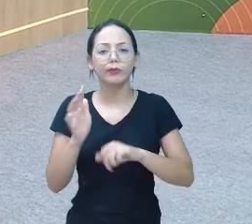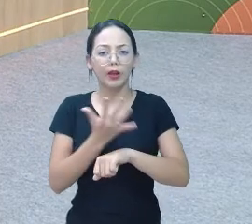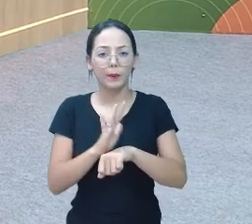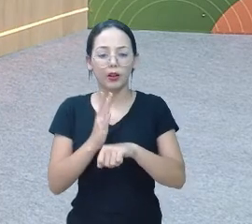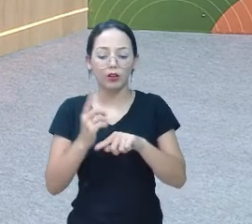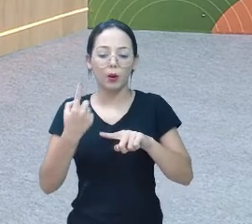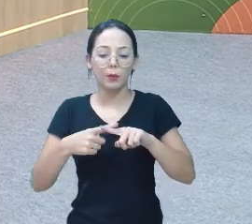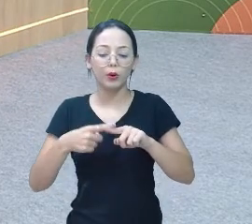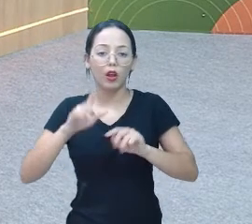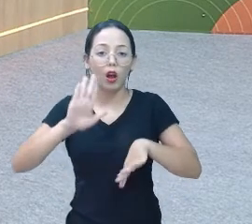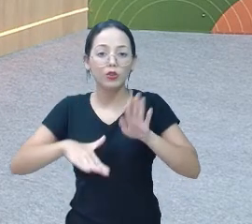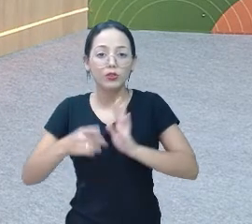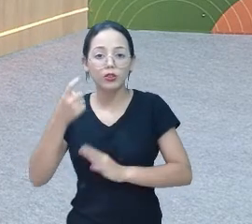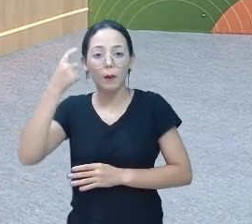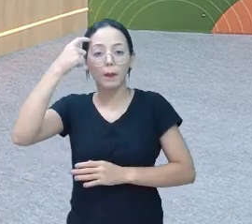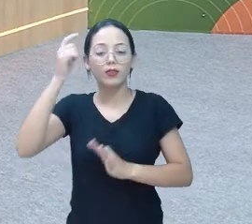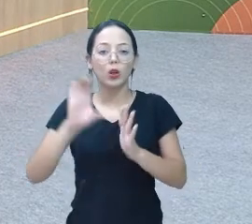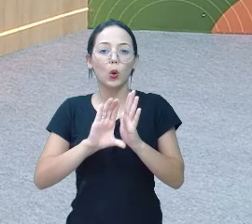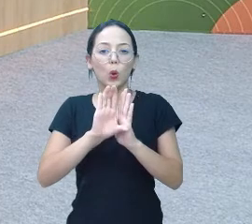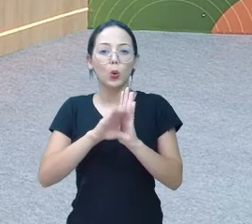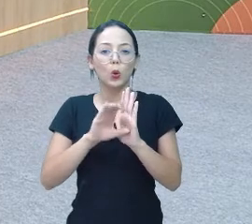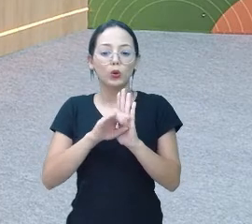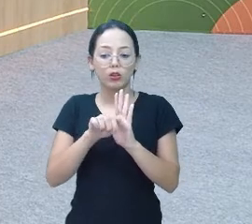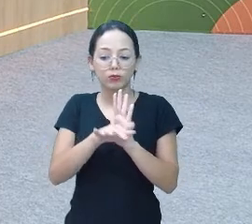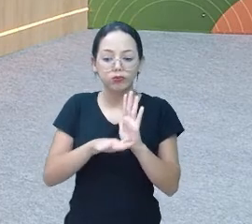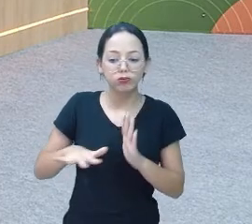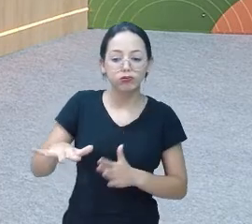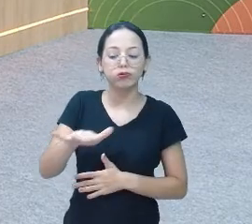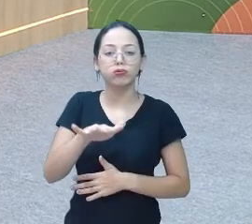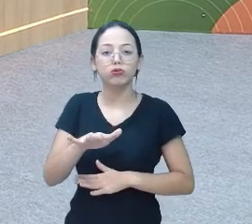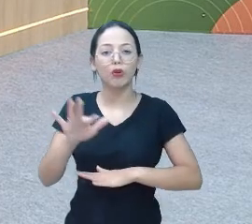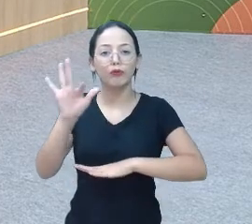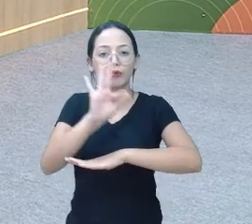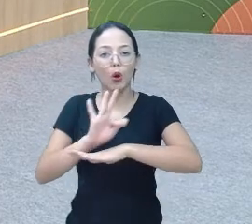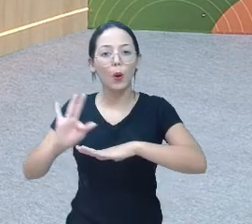pensa no conceito de maneira generalizada,